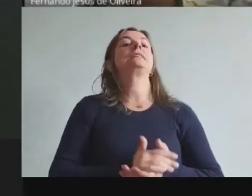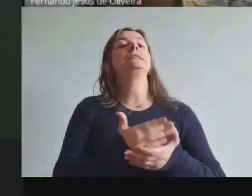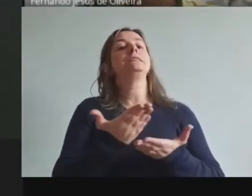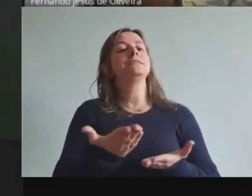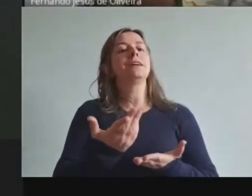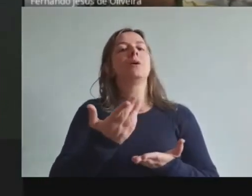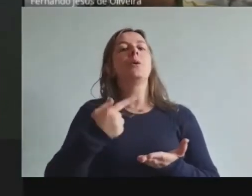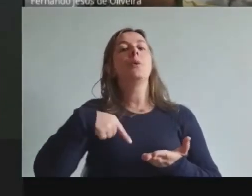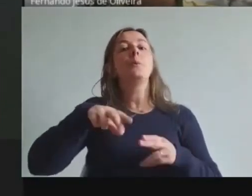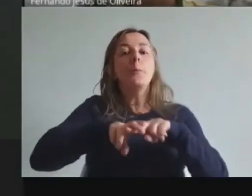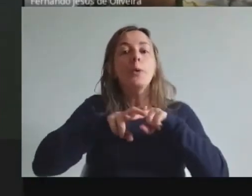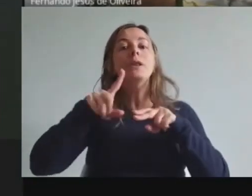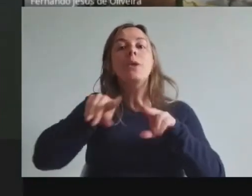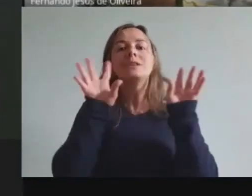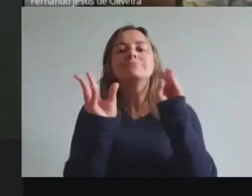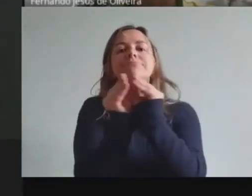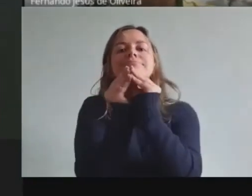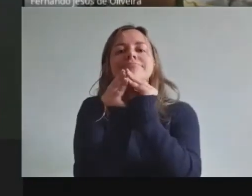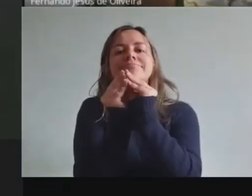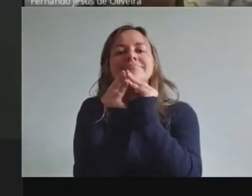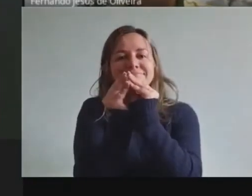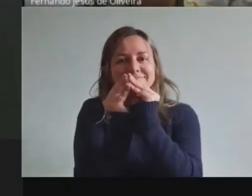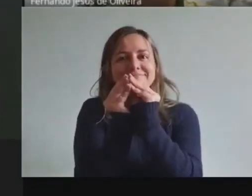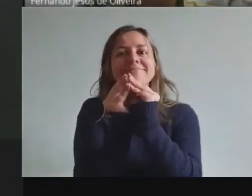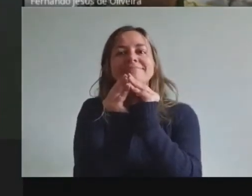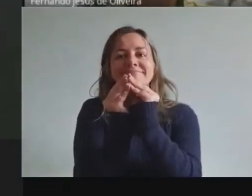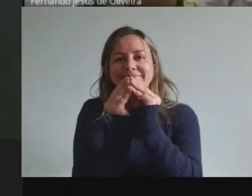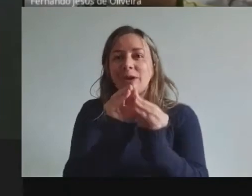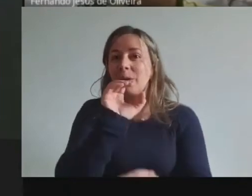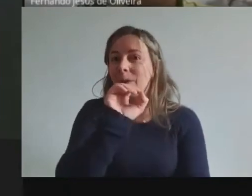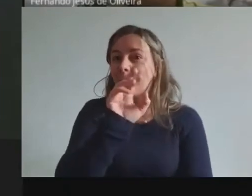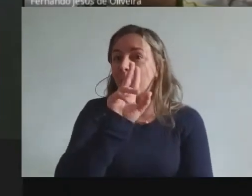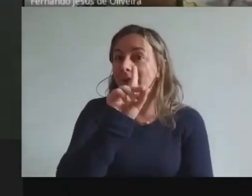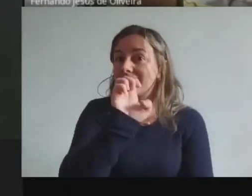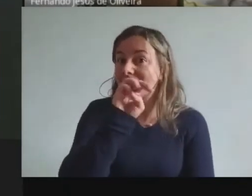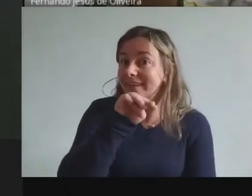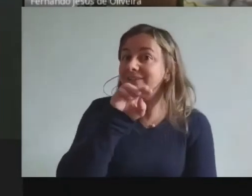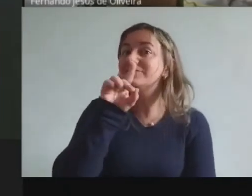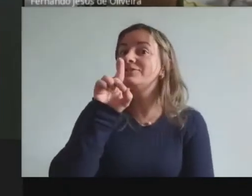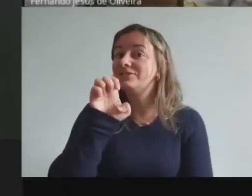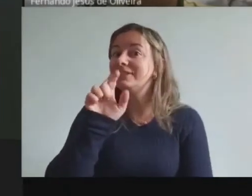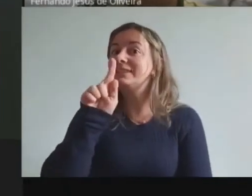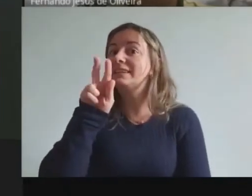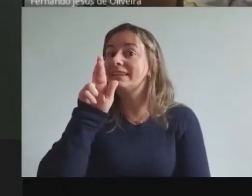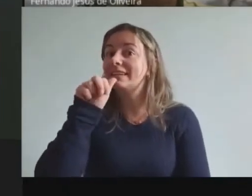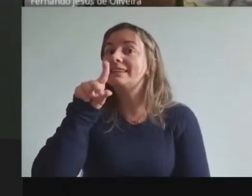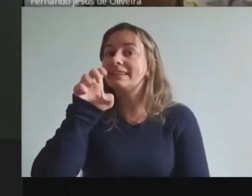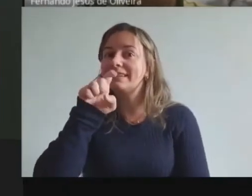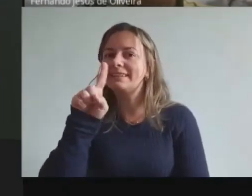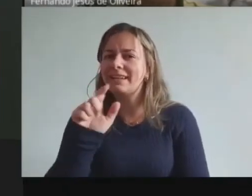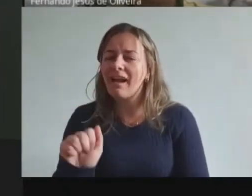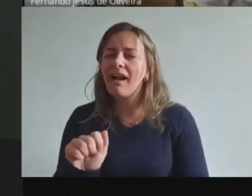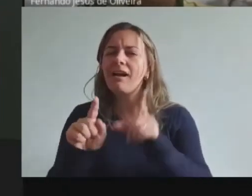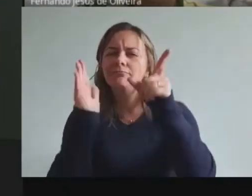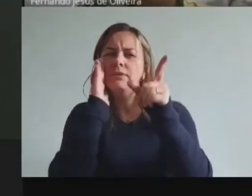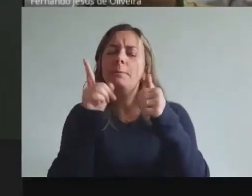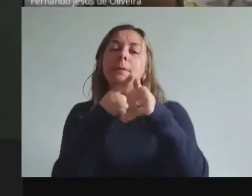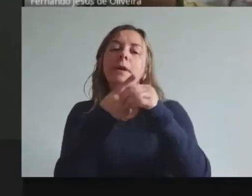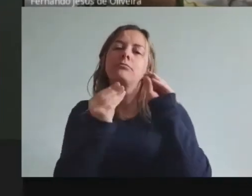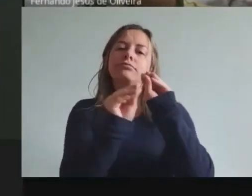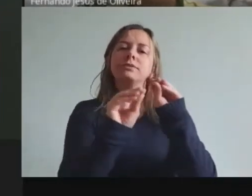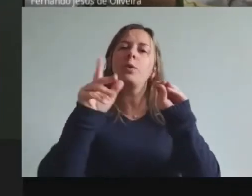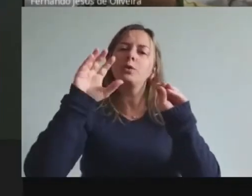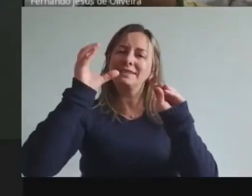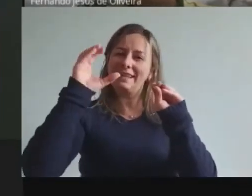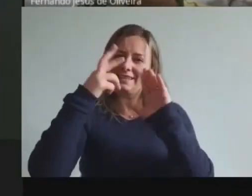A gente trabalha com ordem de grandeza. Se eu coloco esse número aqui em notação científica, ele vai dar 2,9